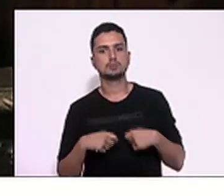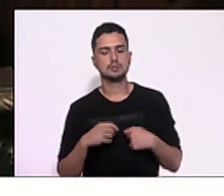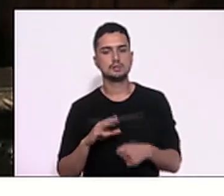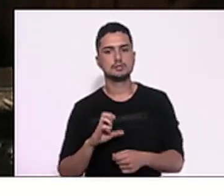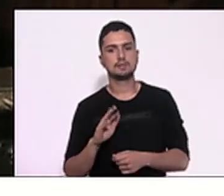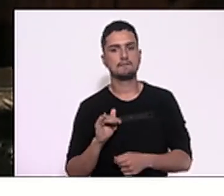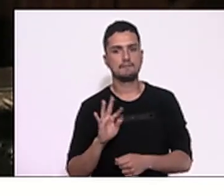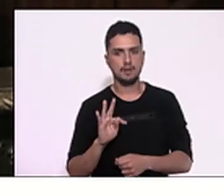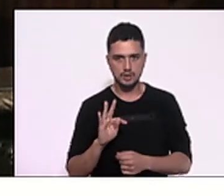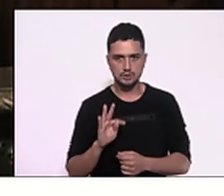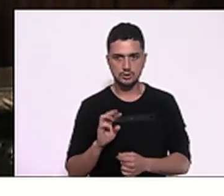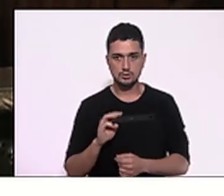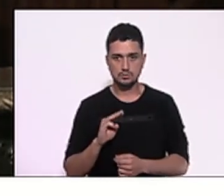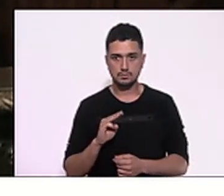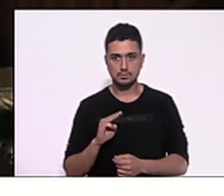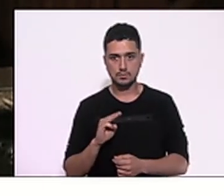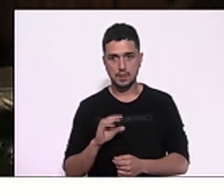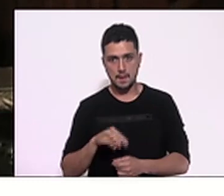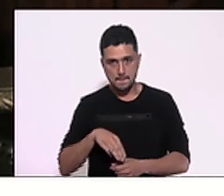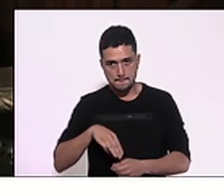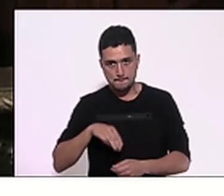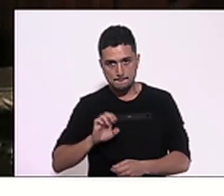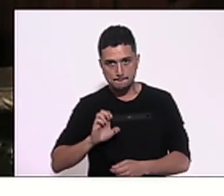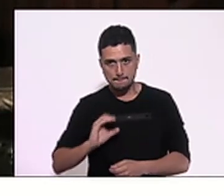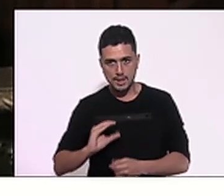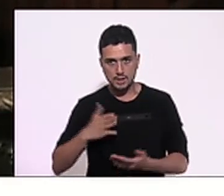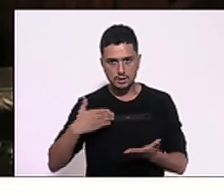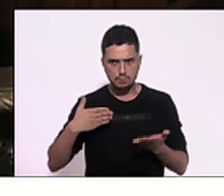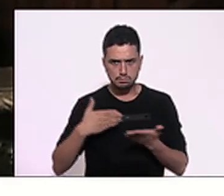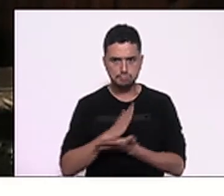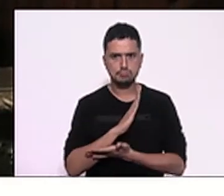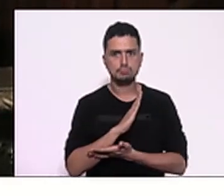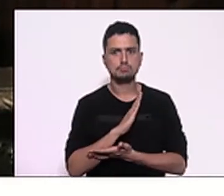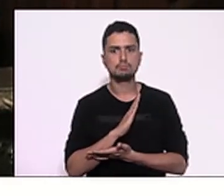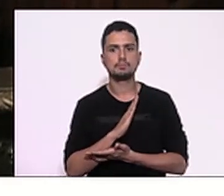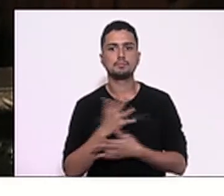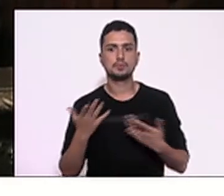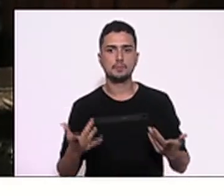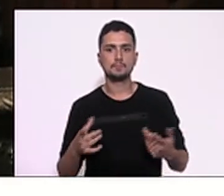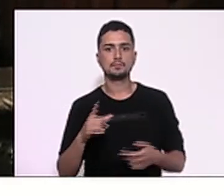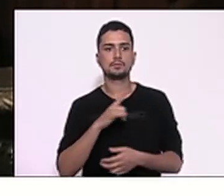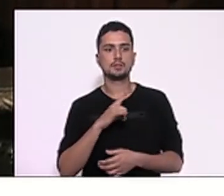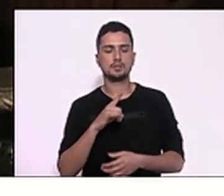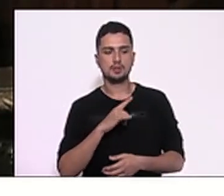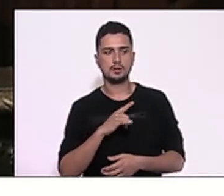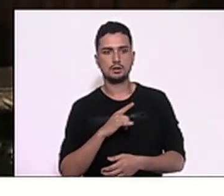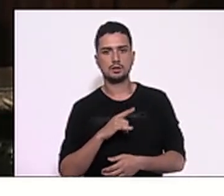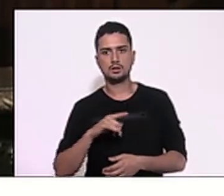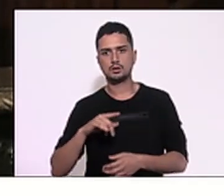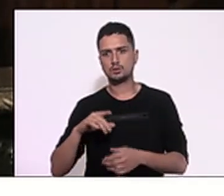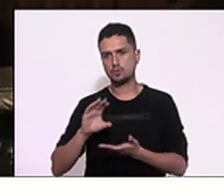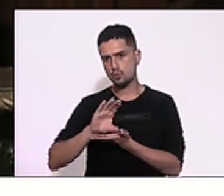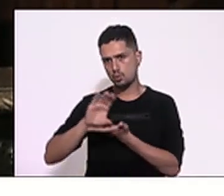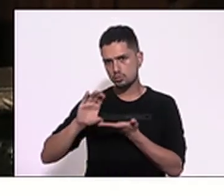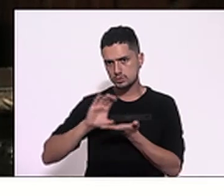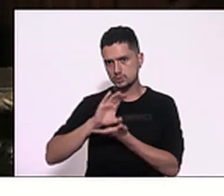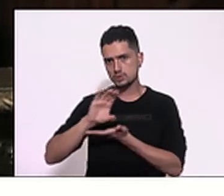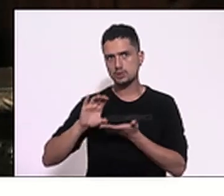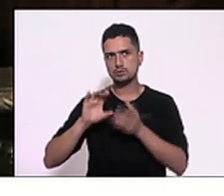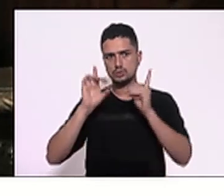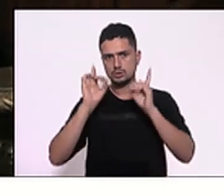lei determina. Esse processo deve ter o seu resultado homologado pelo conselho diretor